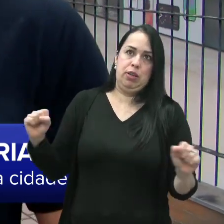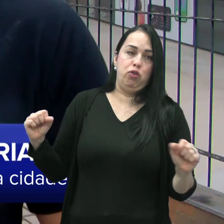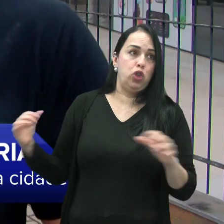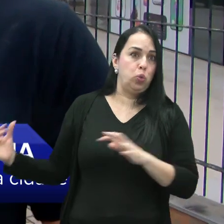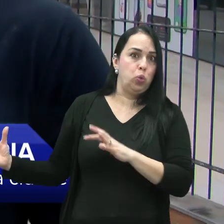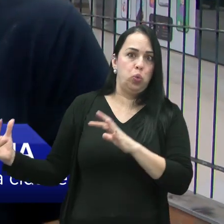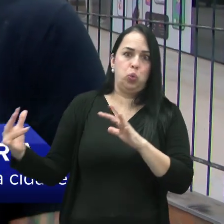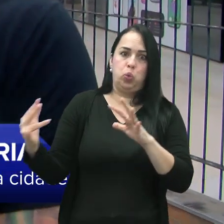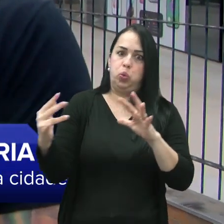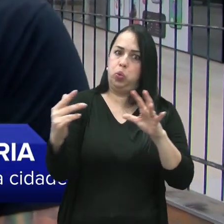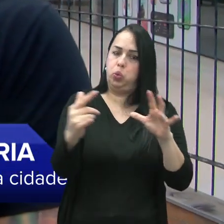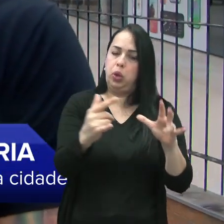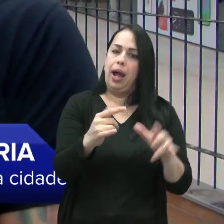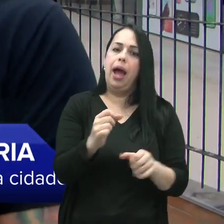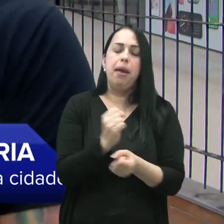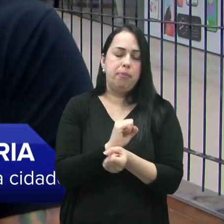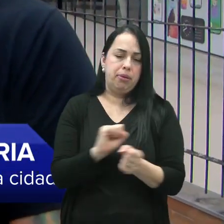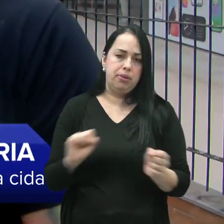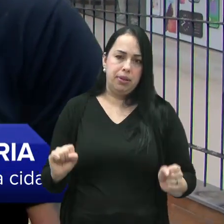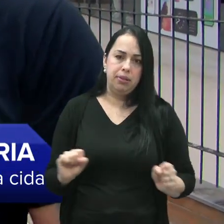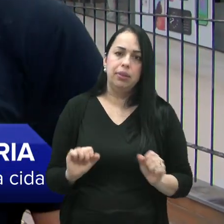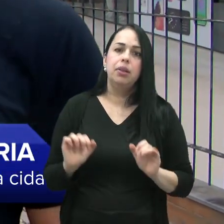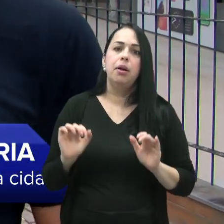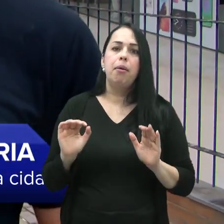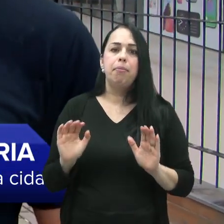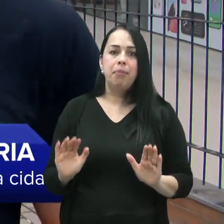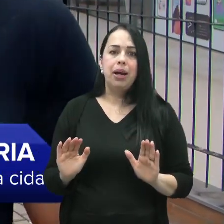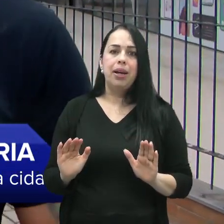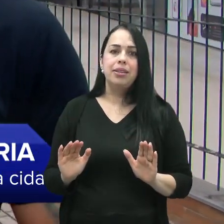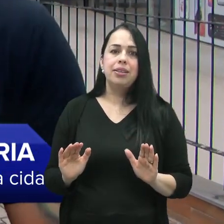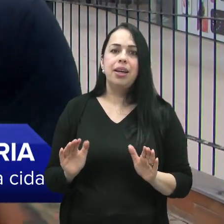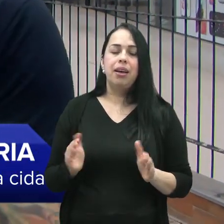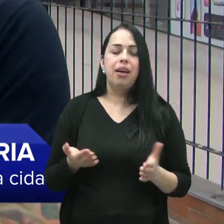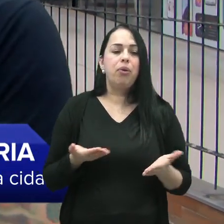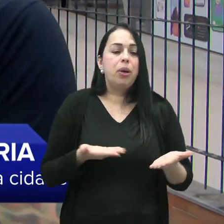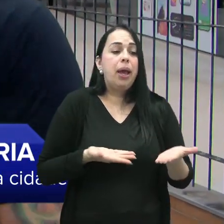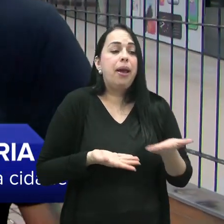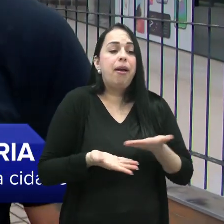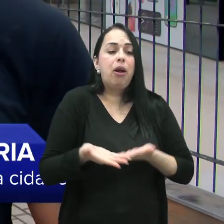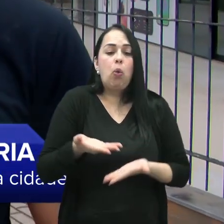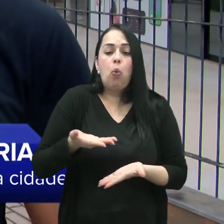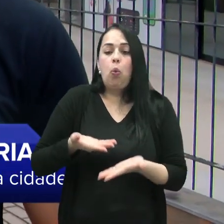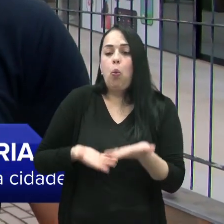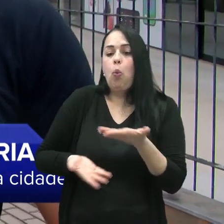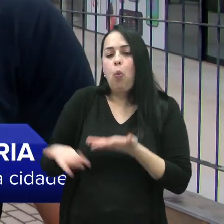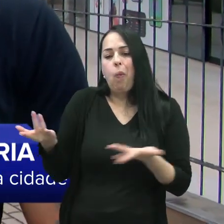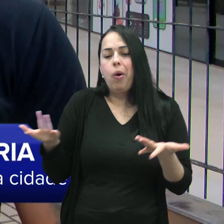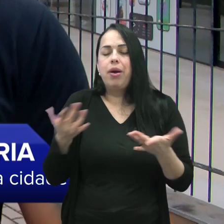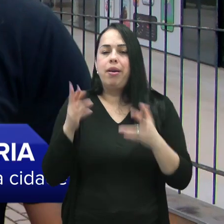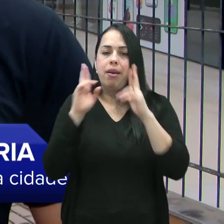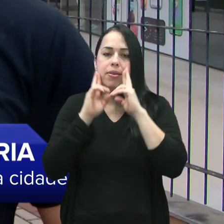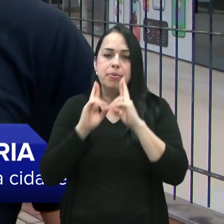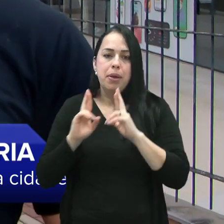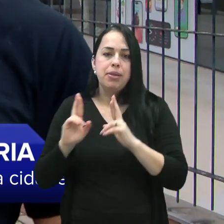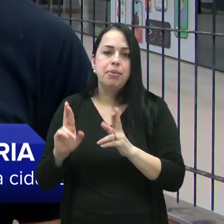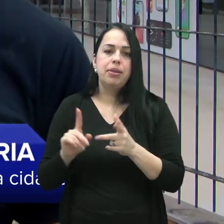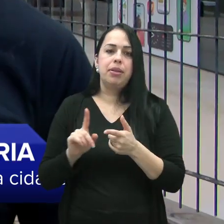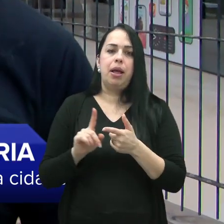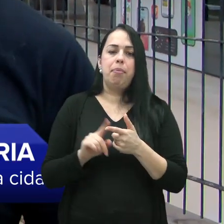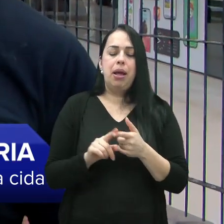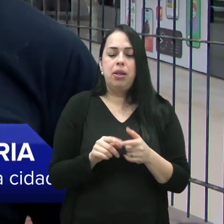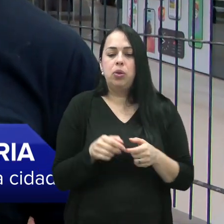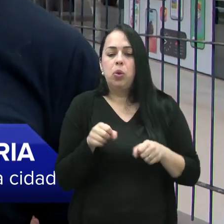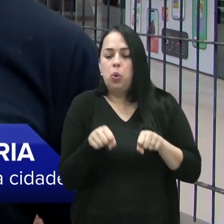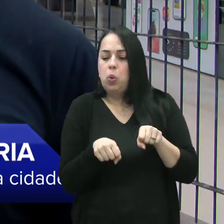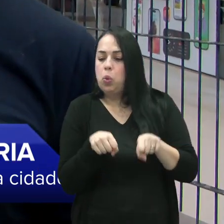sistema cicloviário em toda a malha viária de um município. Então, acima de tudo, é a convivência harmônica entre as pessoas, né, o respeito, o